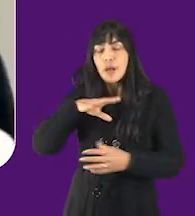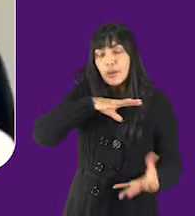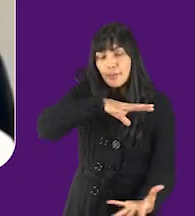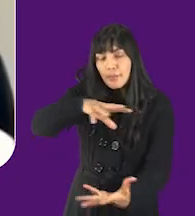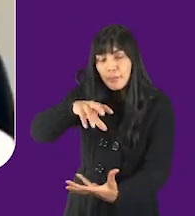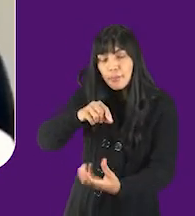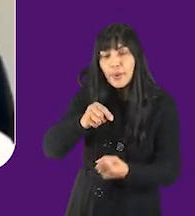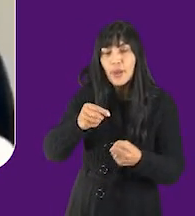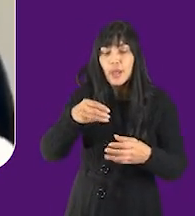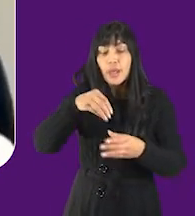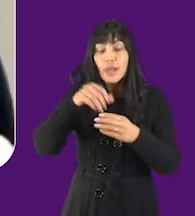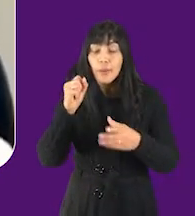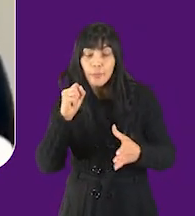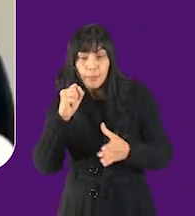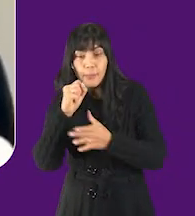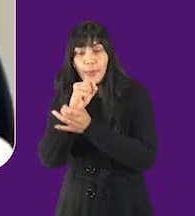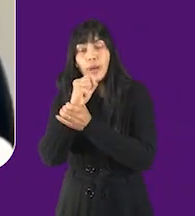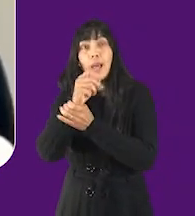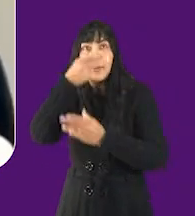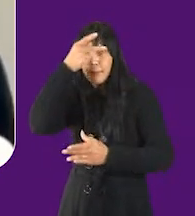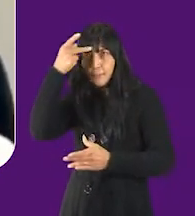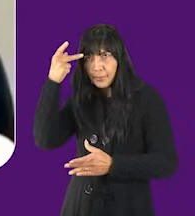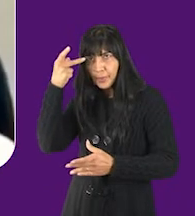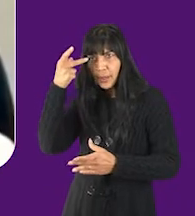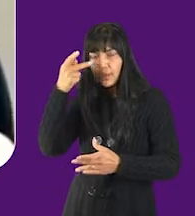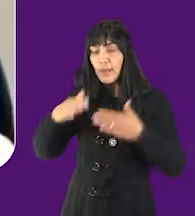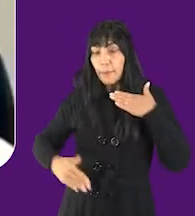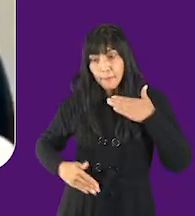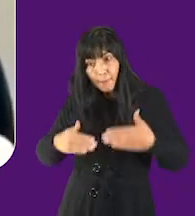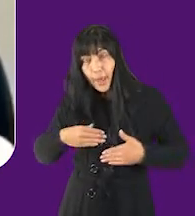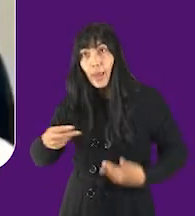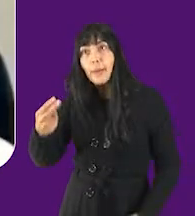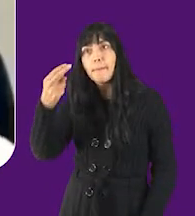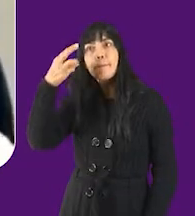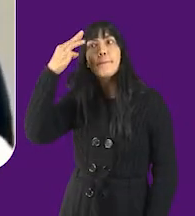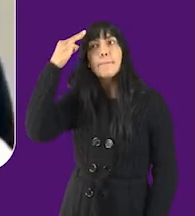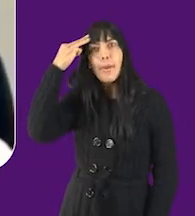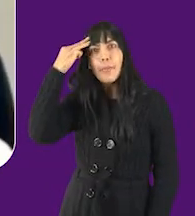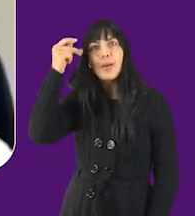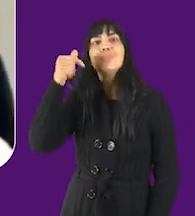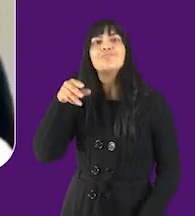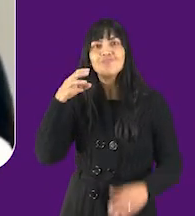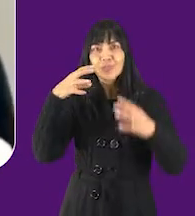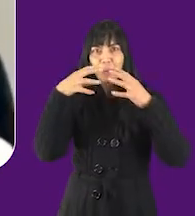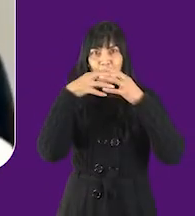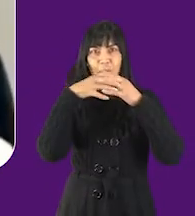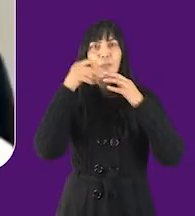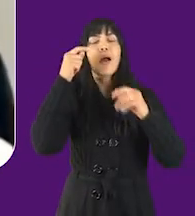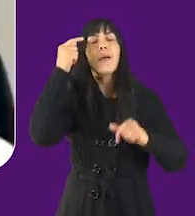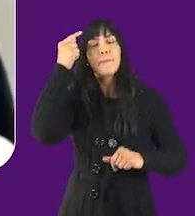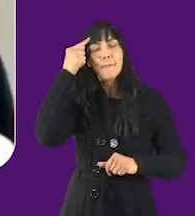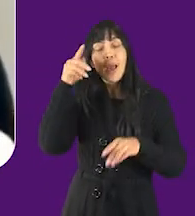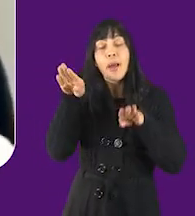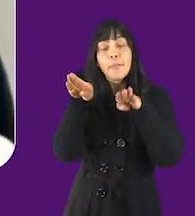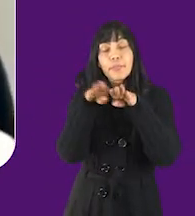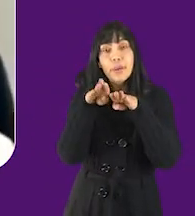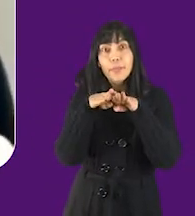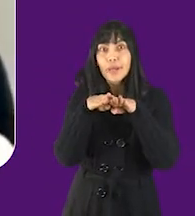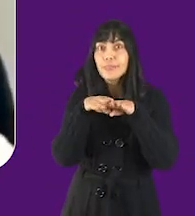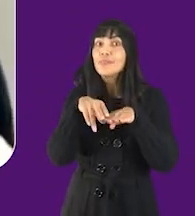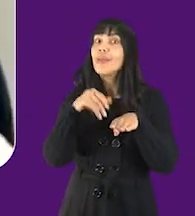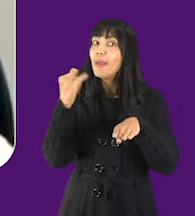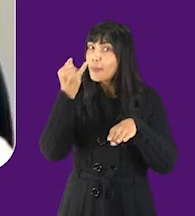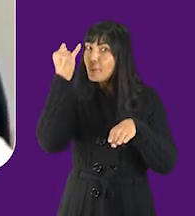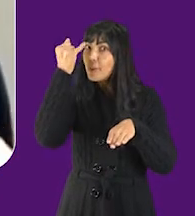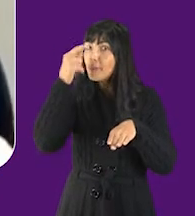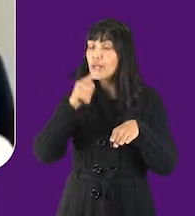hoje em dia é a segurança. É a segurança das pessoas, física e mental. Então, esse, para mim, é um tema prioritário. Outro